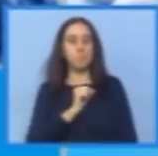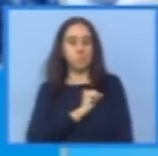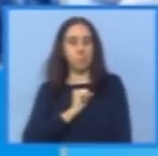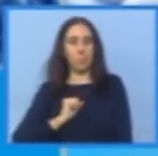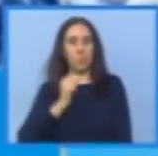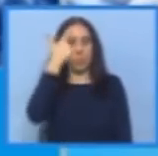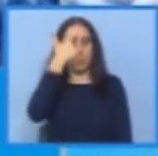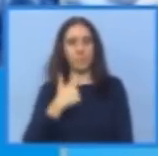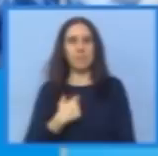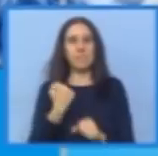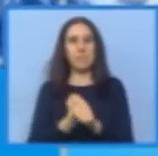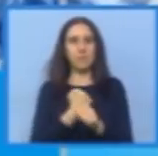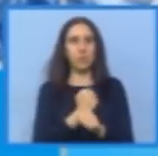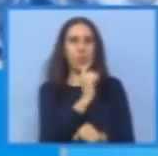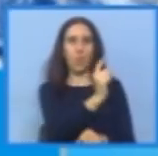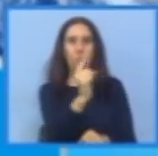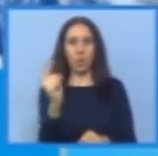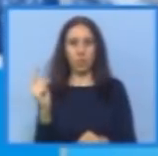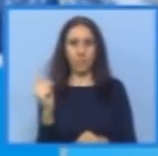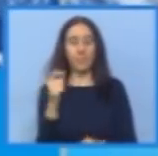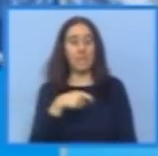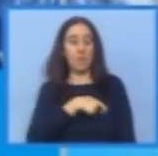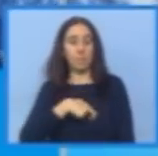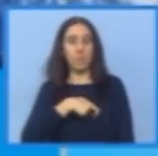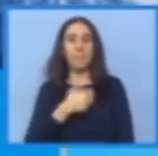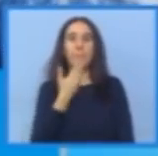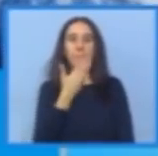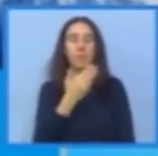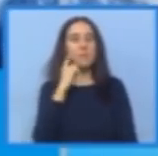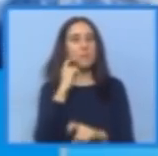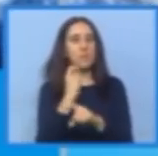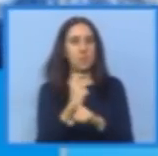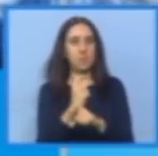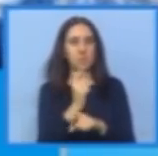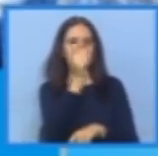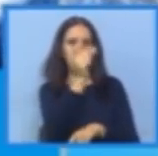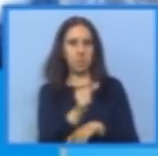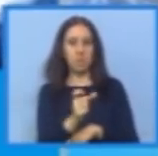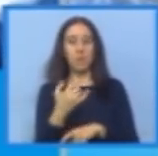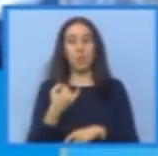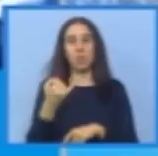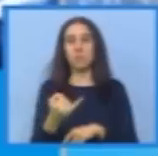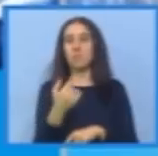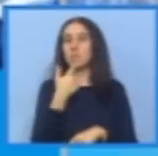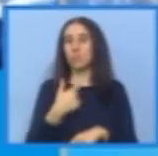os seus serviços, não é? E ao porteiro pediu que vigiasse. E